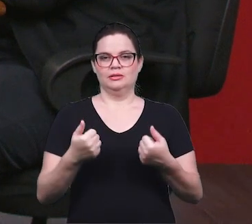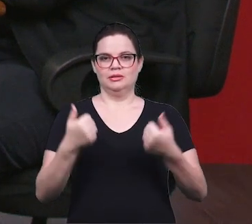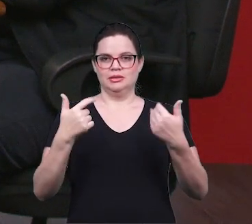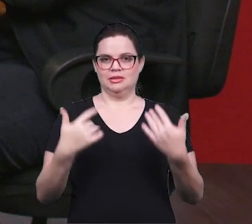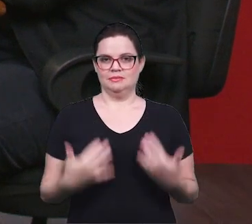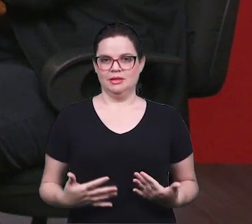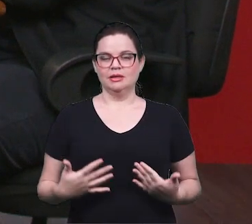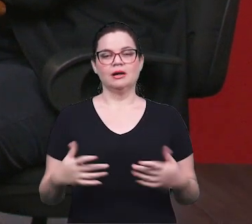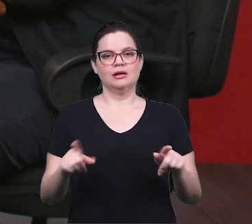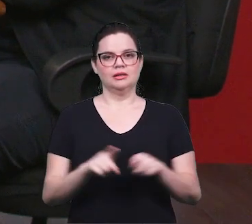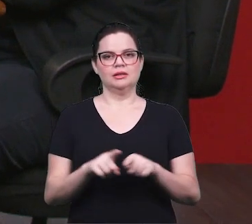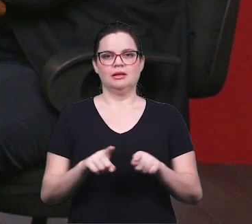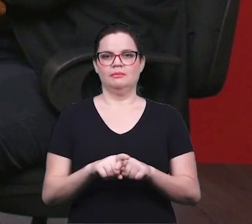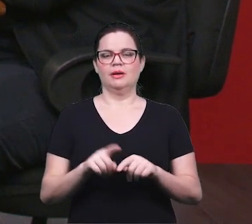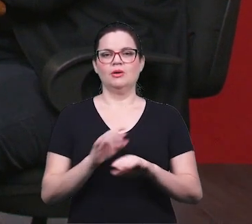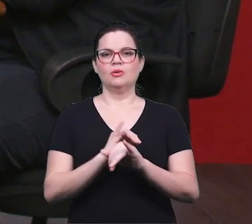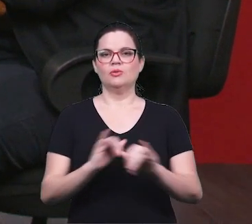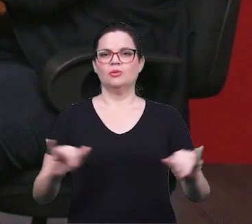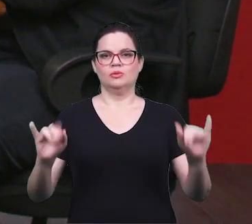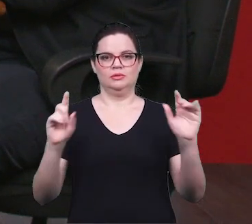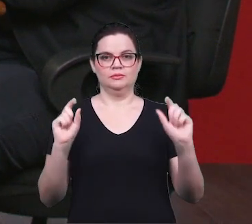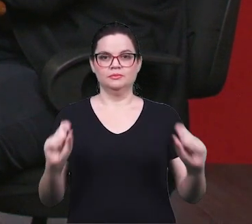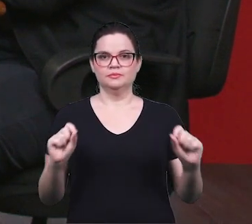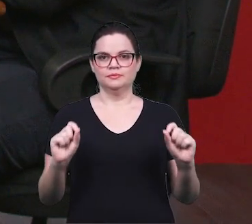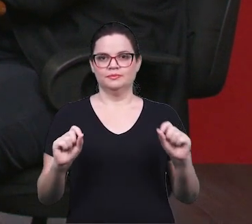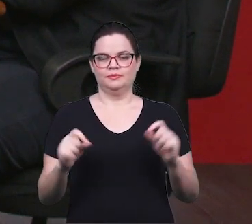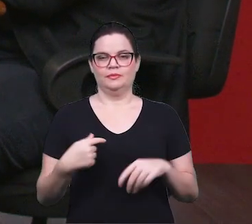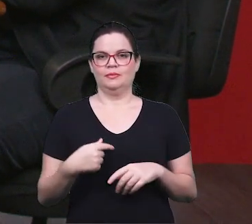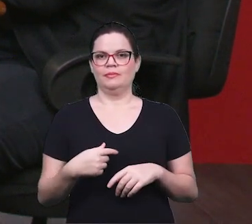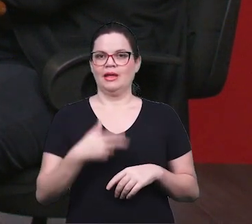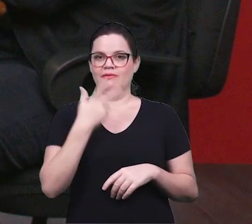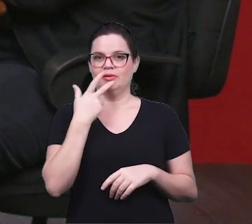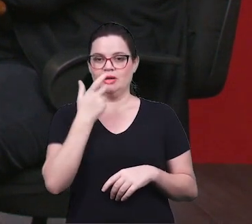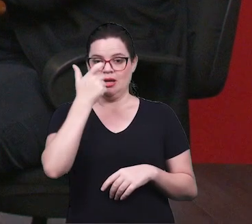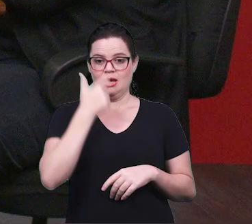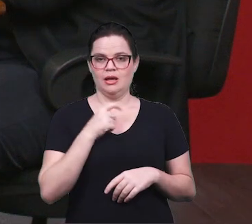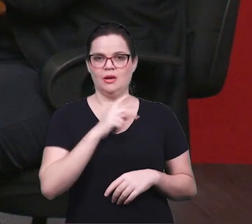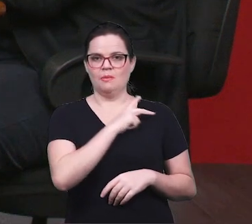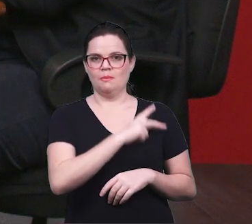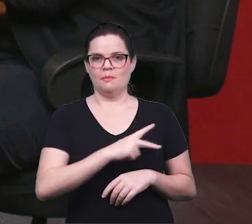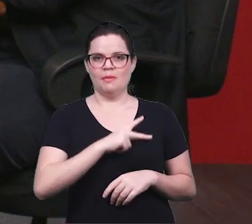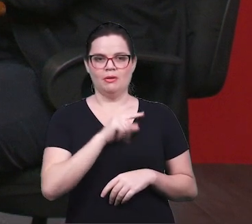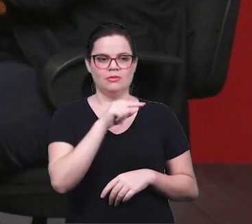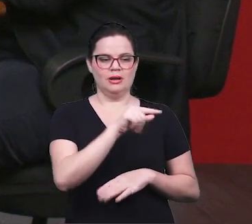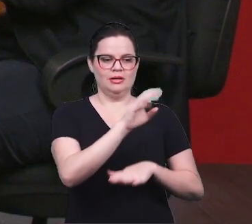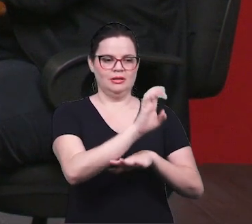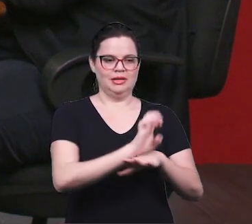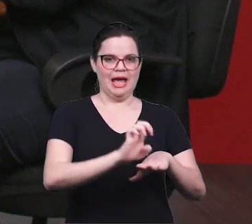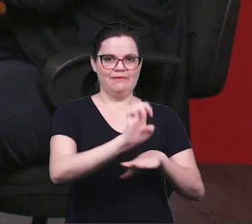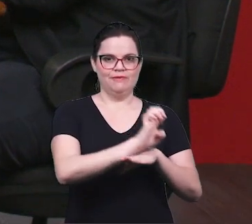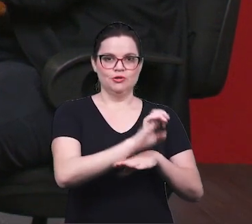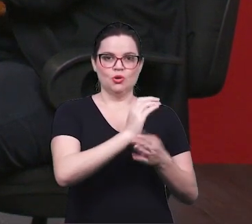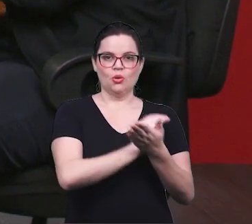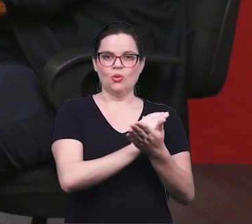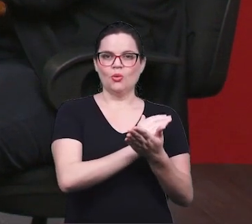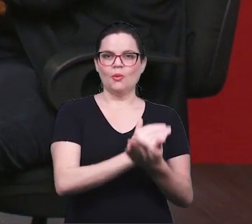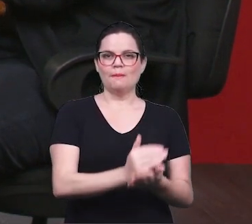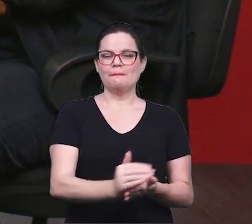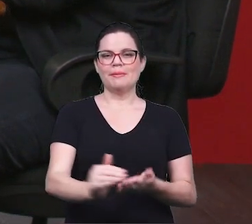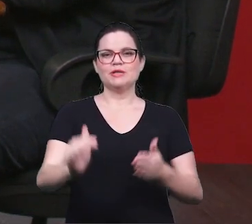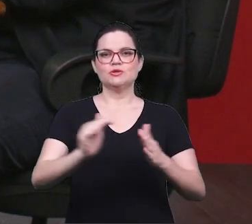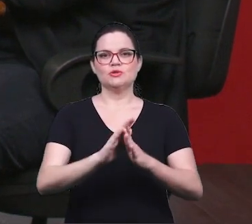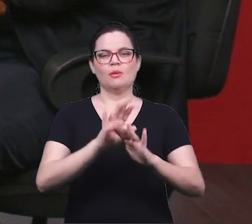certa vez que enquanto ele estava em Éfeso, abriu-se uma grande porta para o evangelho. Então